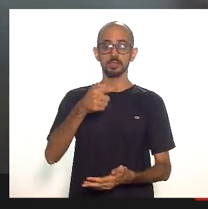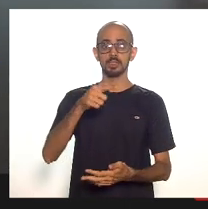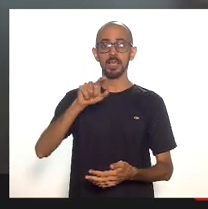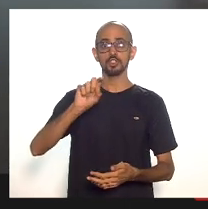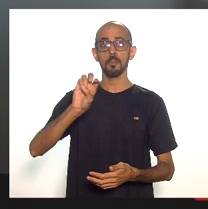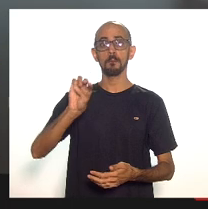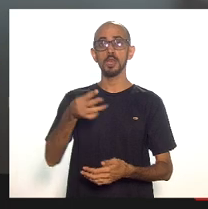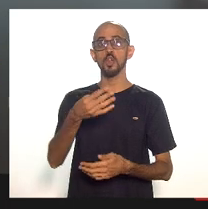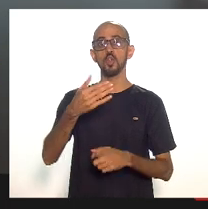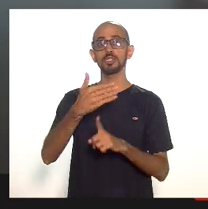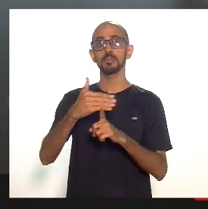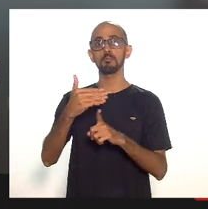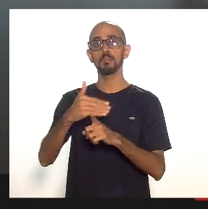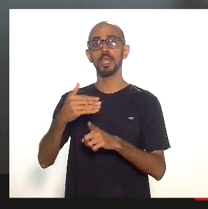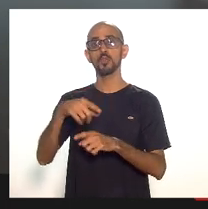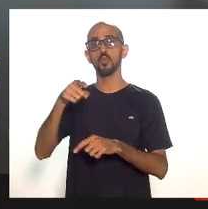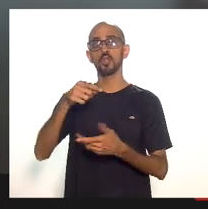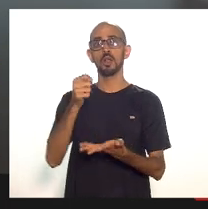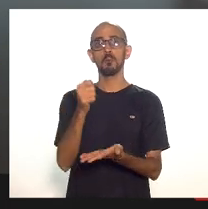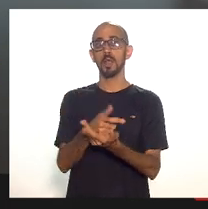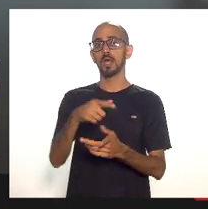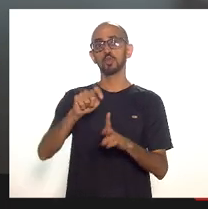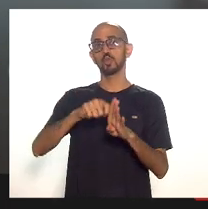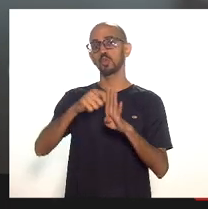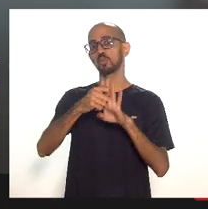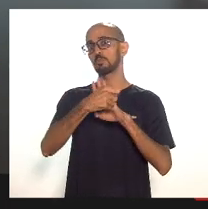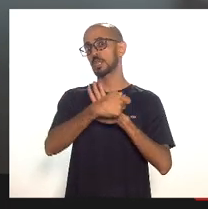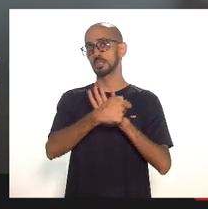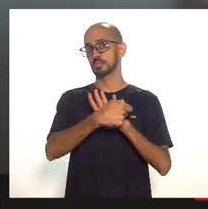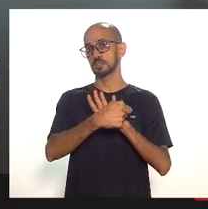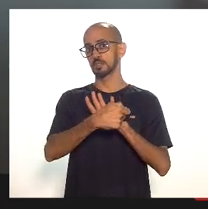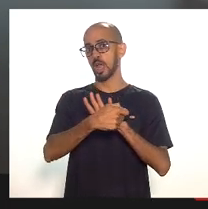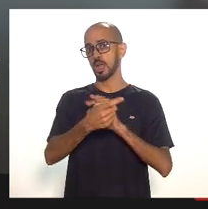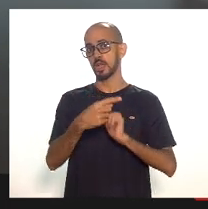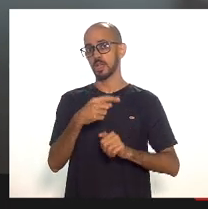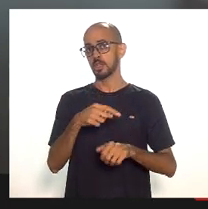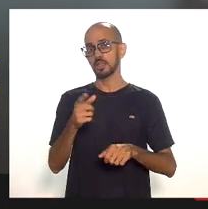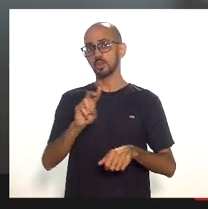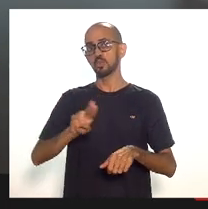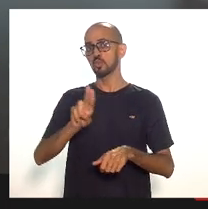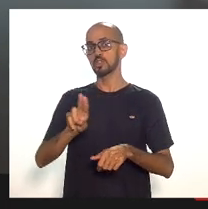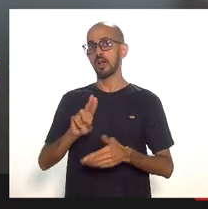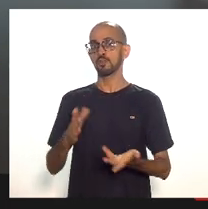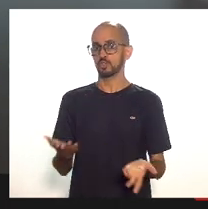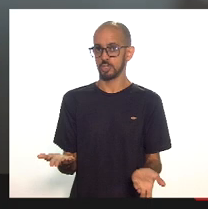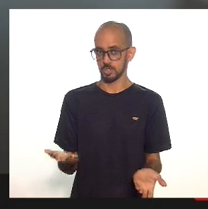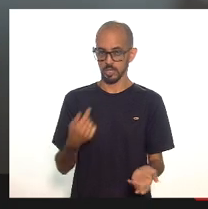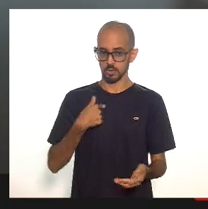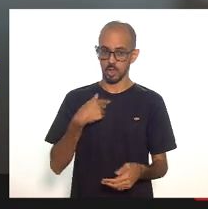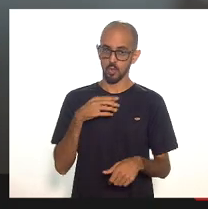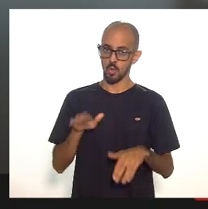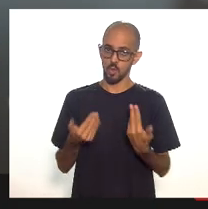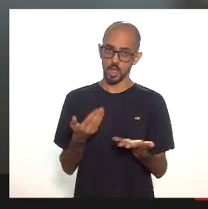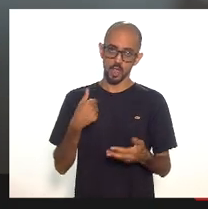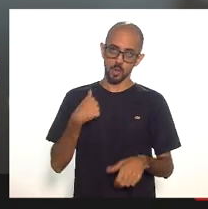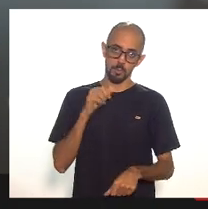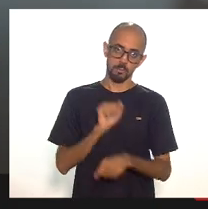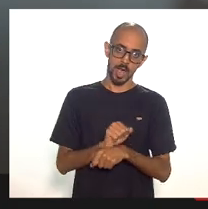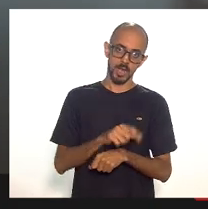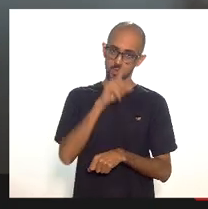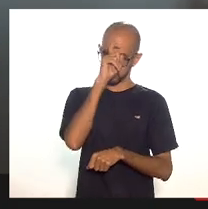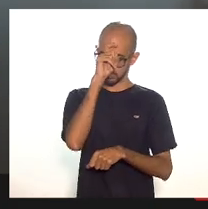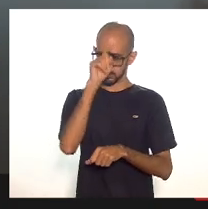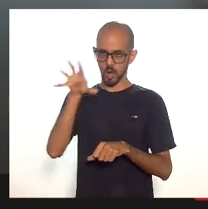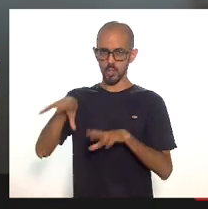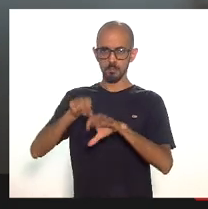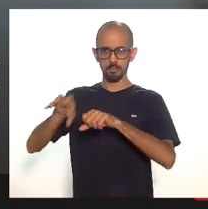mês, com dois tomógrafos basicamente inutilizados. Então, eu interditei o hospital e tirei o material, fiz